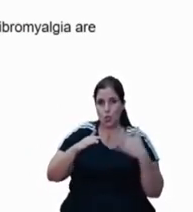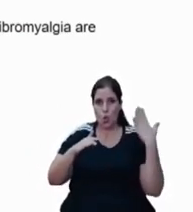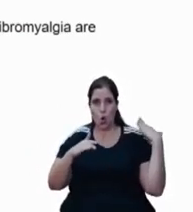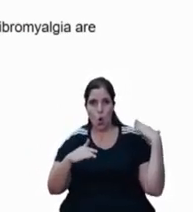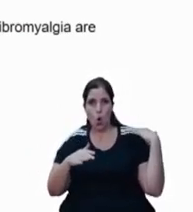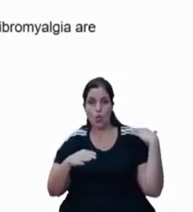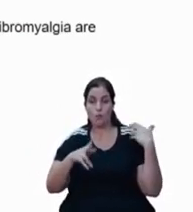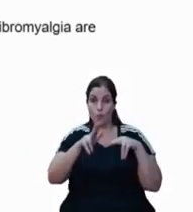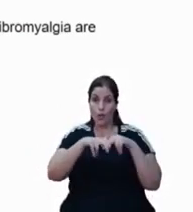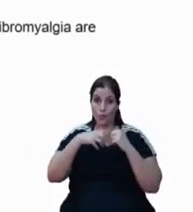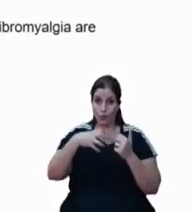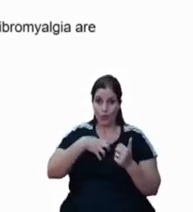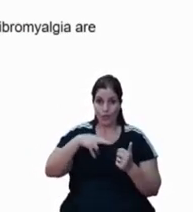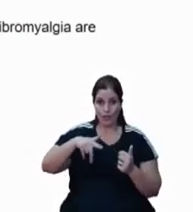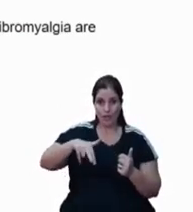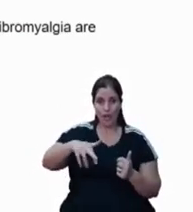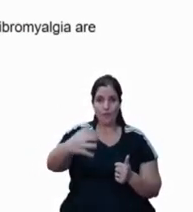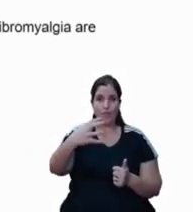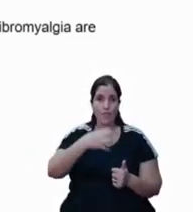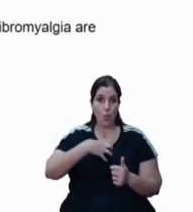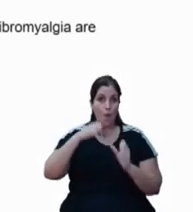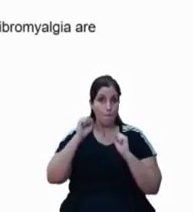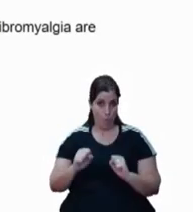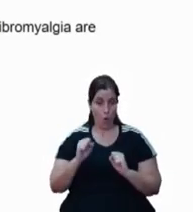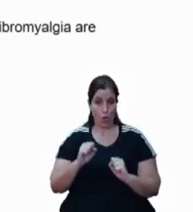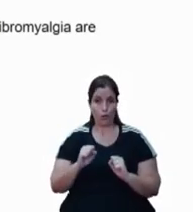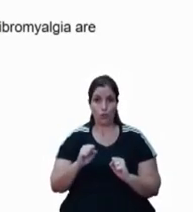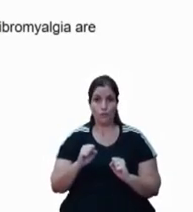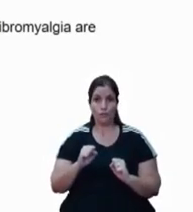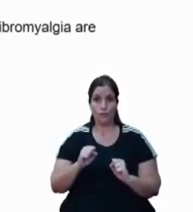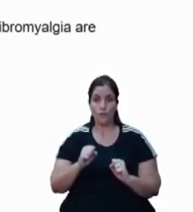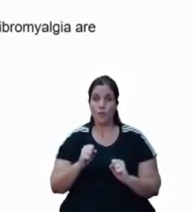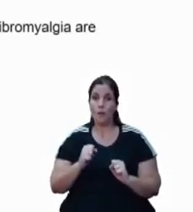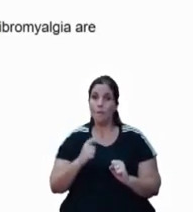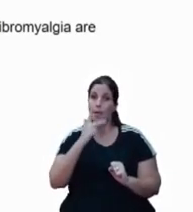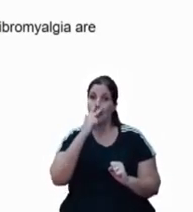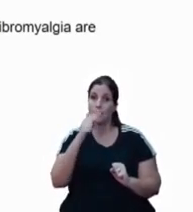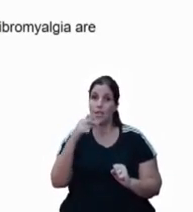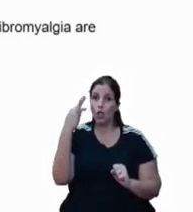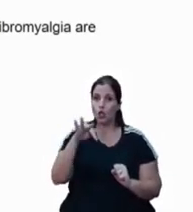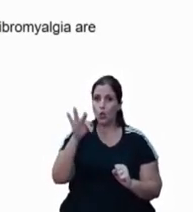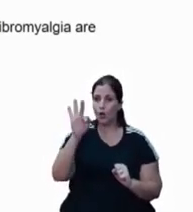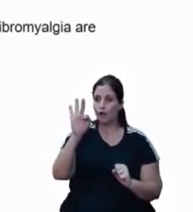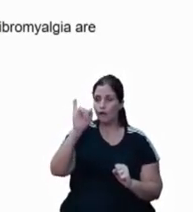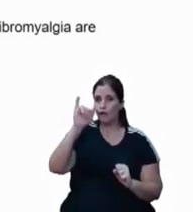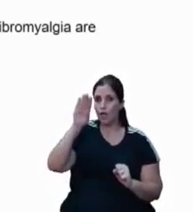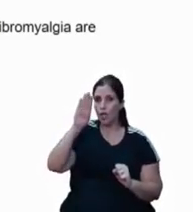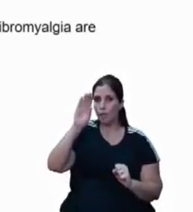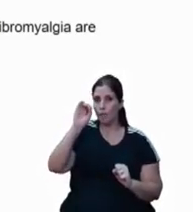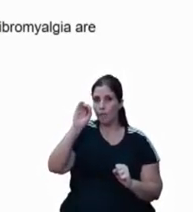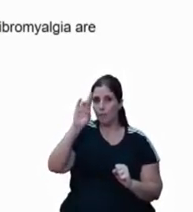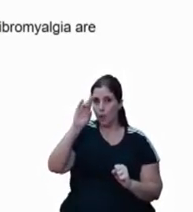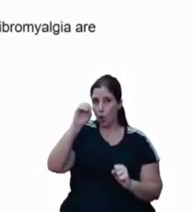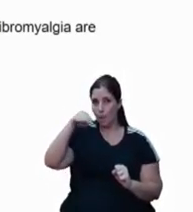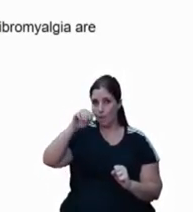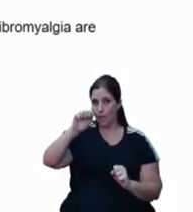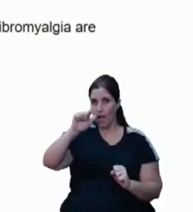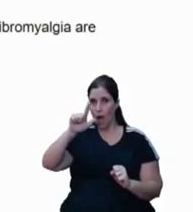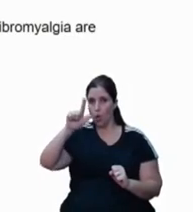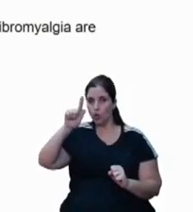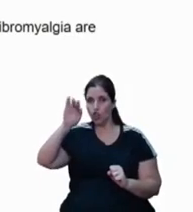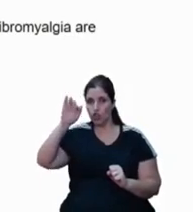caminhar. Esses sintomas podem, de certa forma, ser semelhantes à dor da fibromialgia, embora a